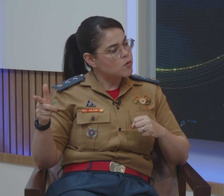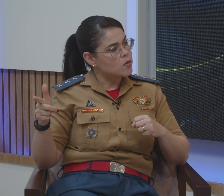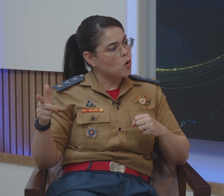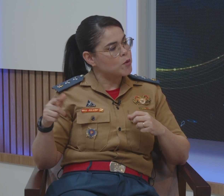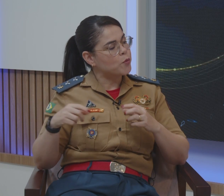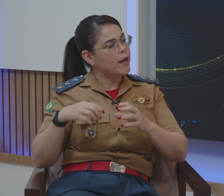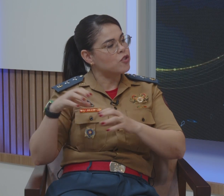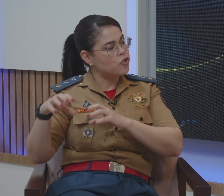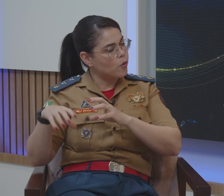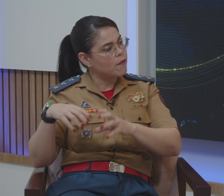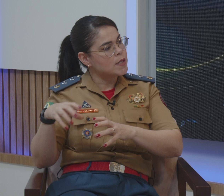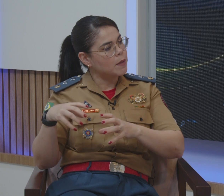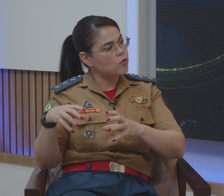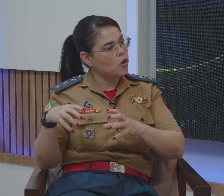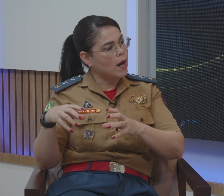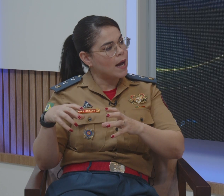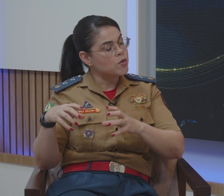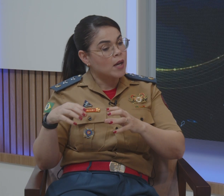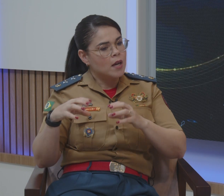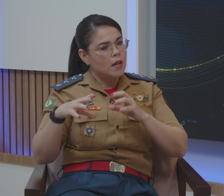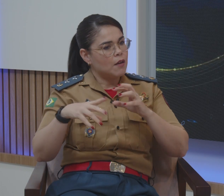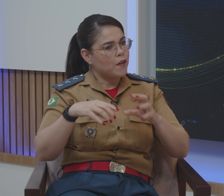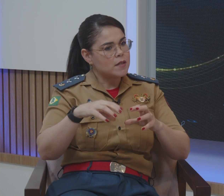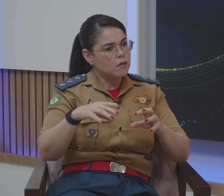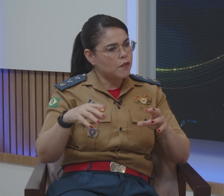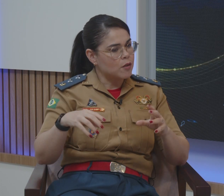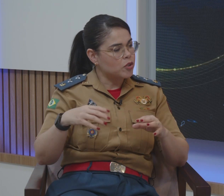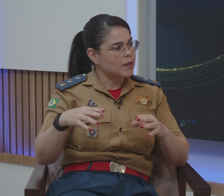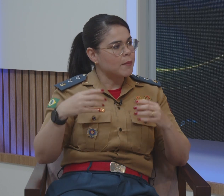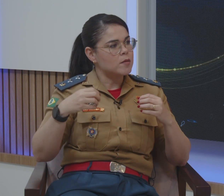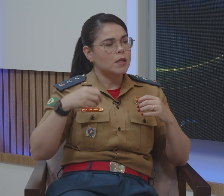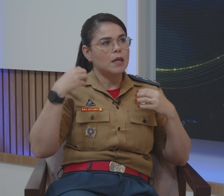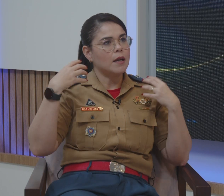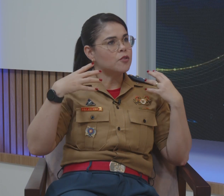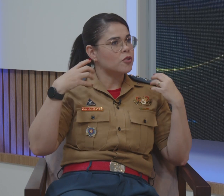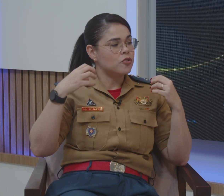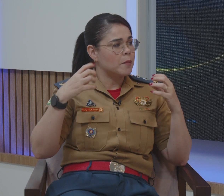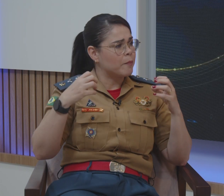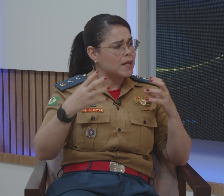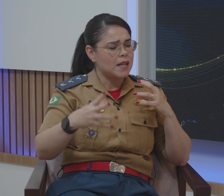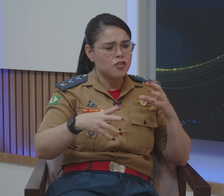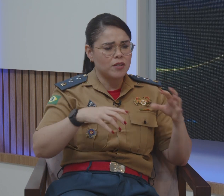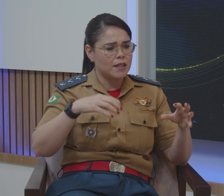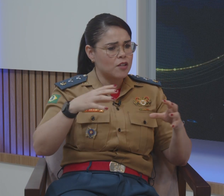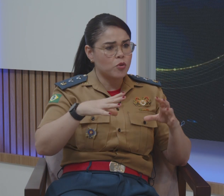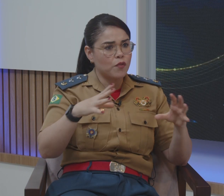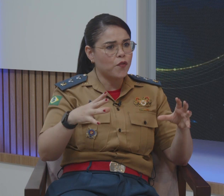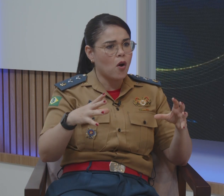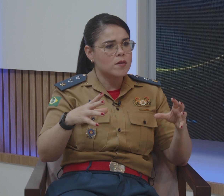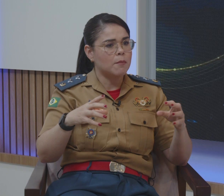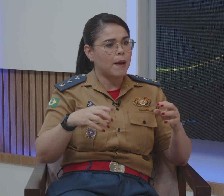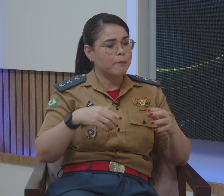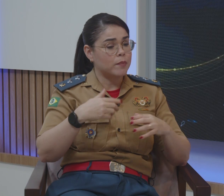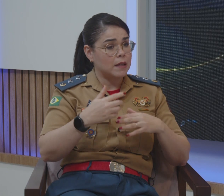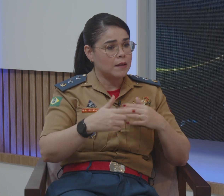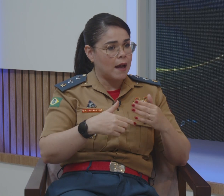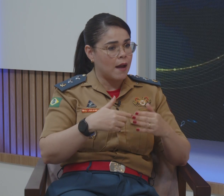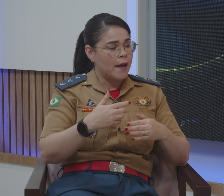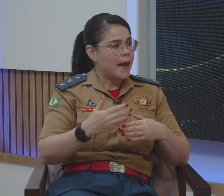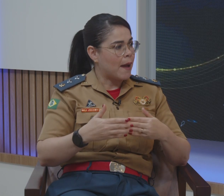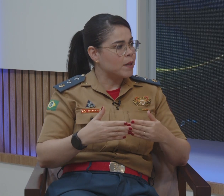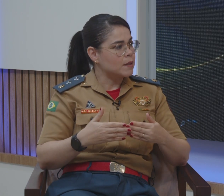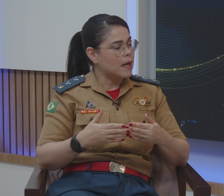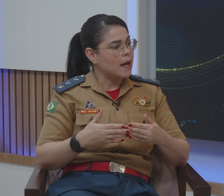estavam lá nos escombros, porque a gente tinha um revezamento de horários, e faziam vários tratamentos ali de massagem, drenagem, o que fosse, para